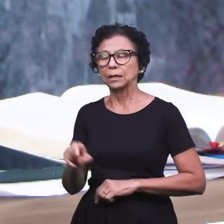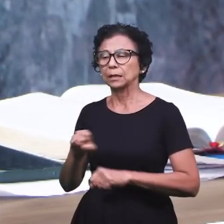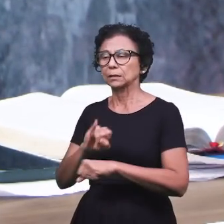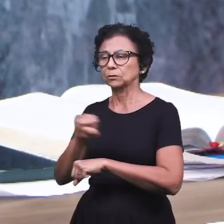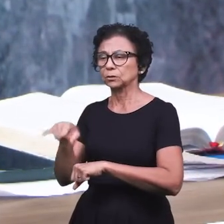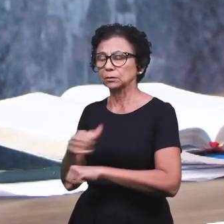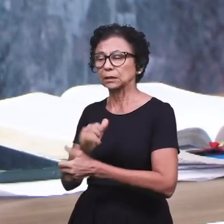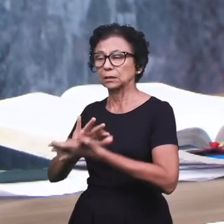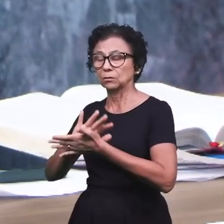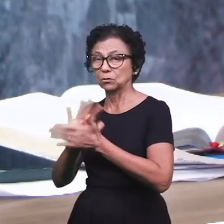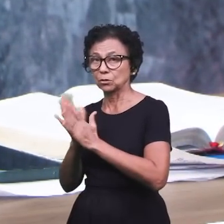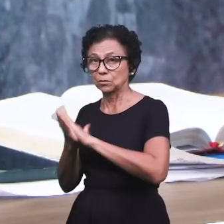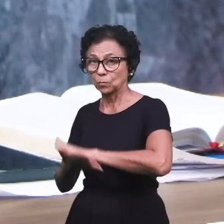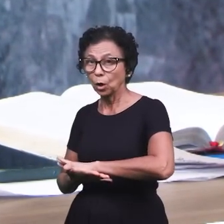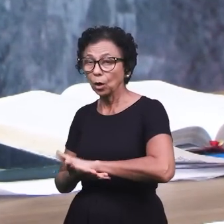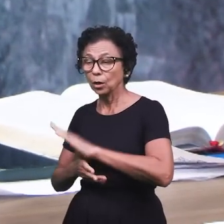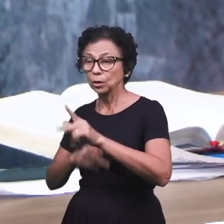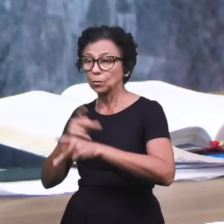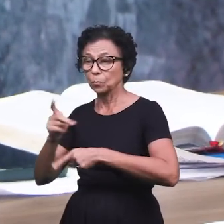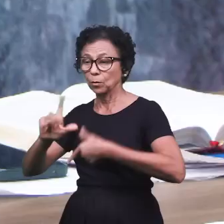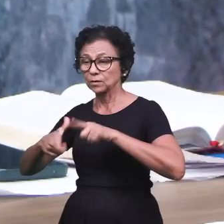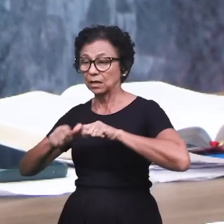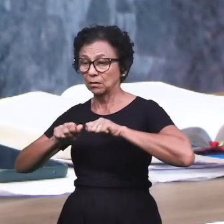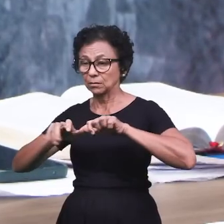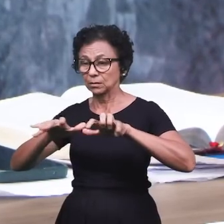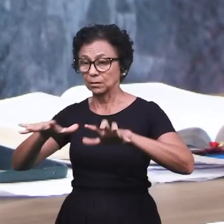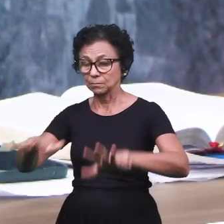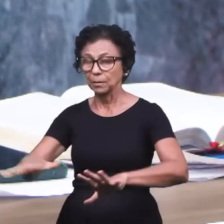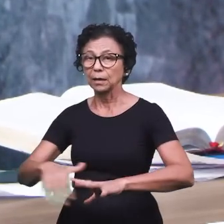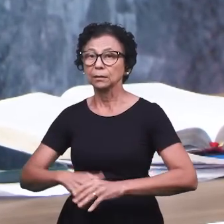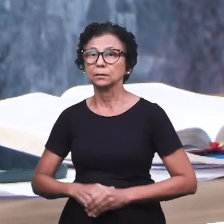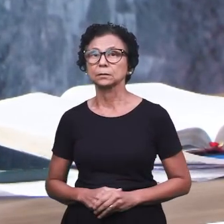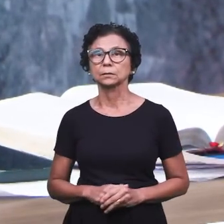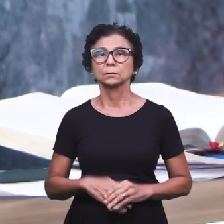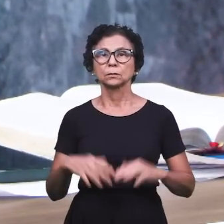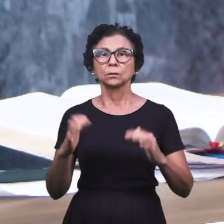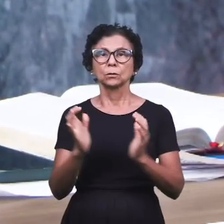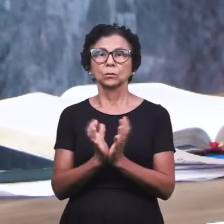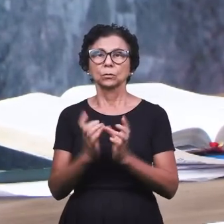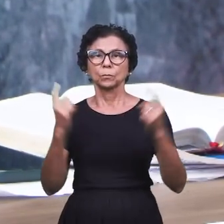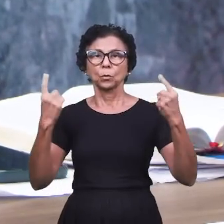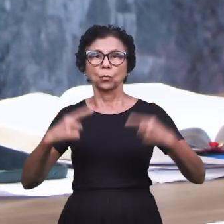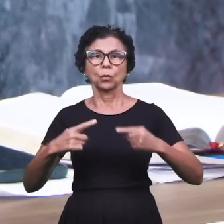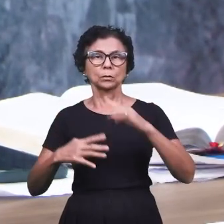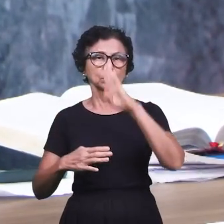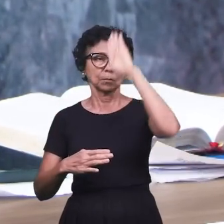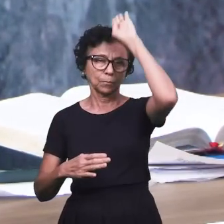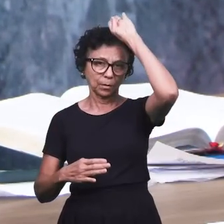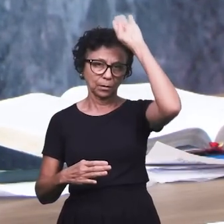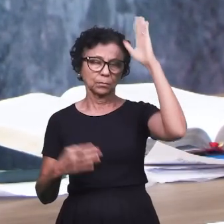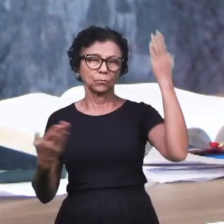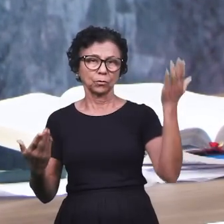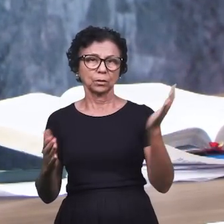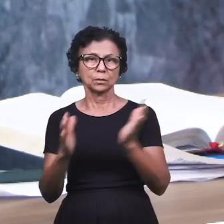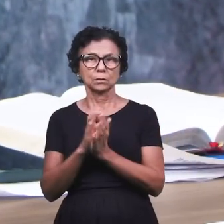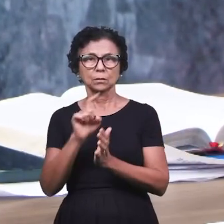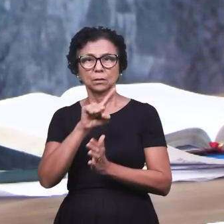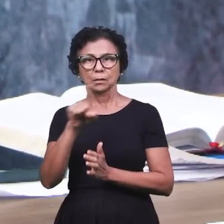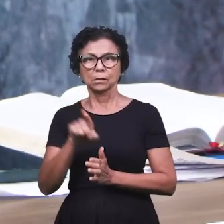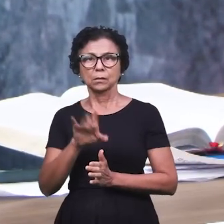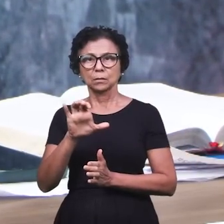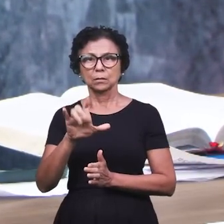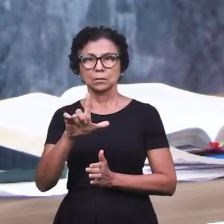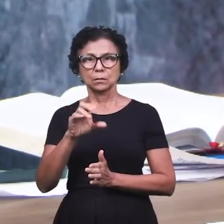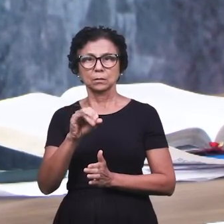judeu, um dos grupos que mais se opuseram aos romanos foram os zelotes. Com certeza os zelotes eram